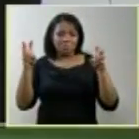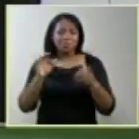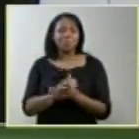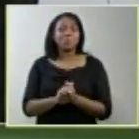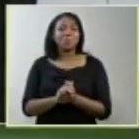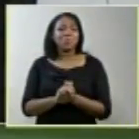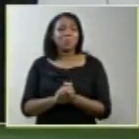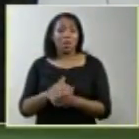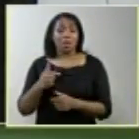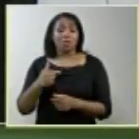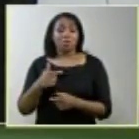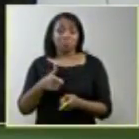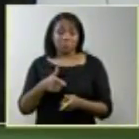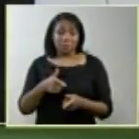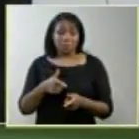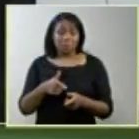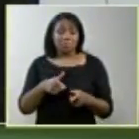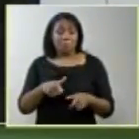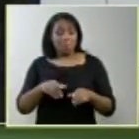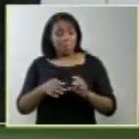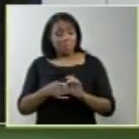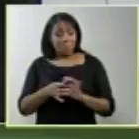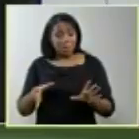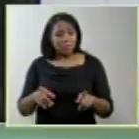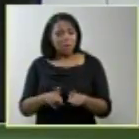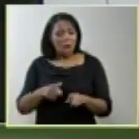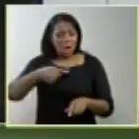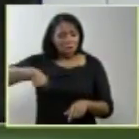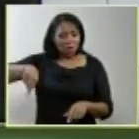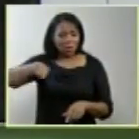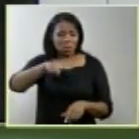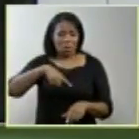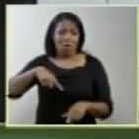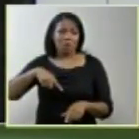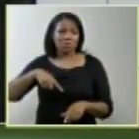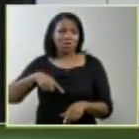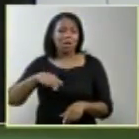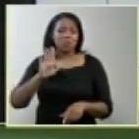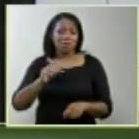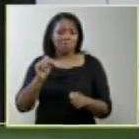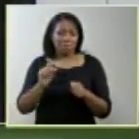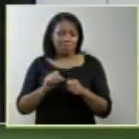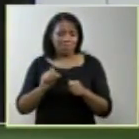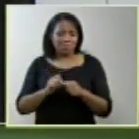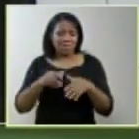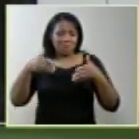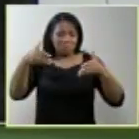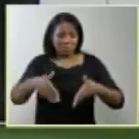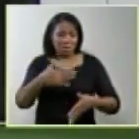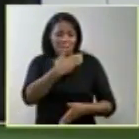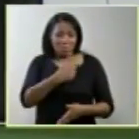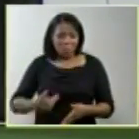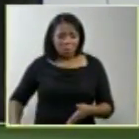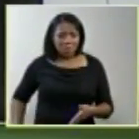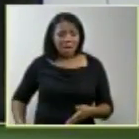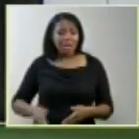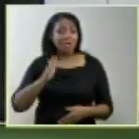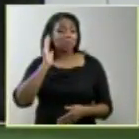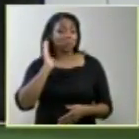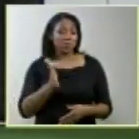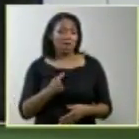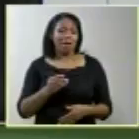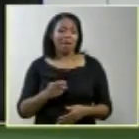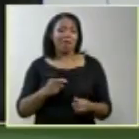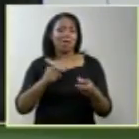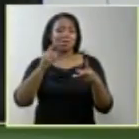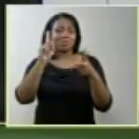permite? No caso, nós sinalizamos a realização da audiência pública. Esta é a terceira